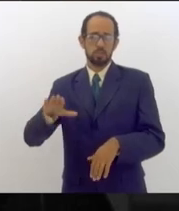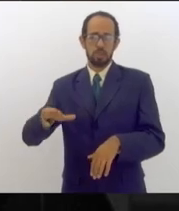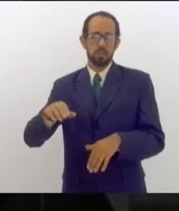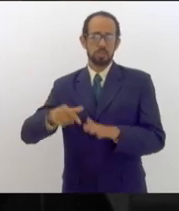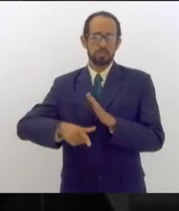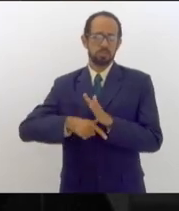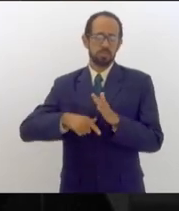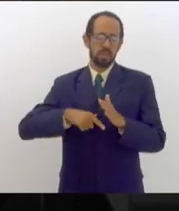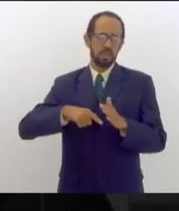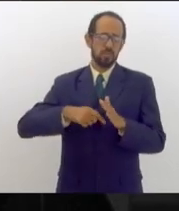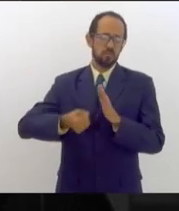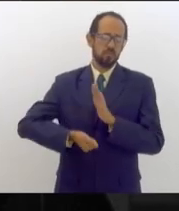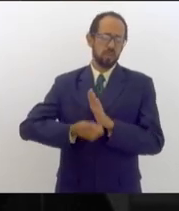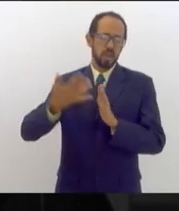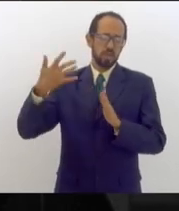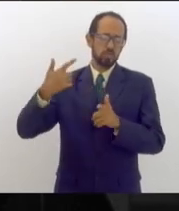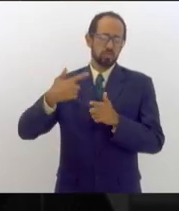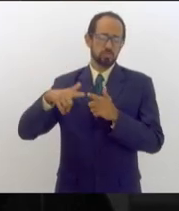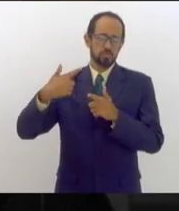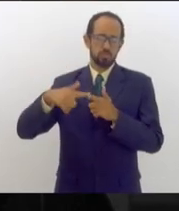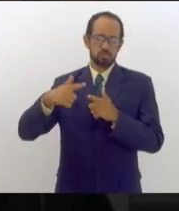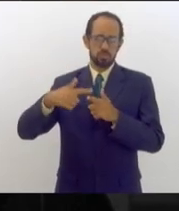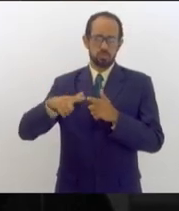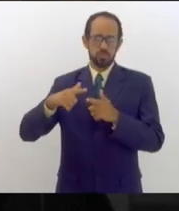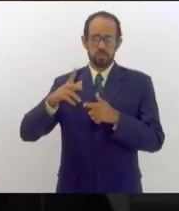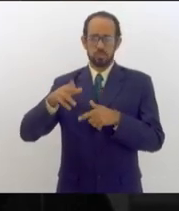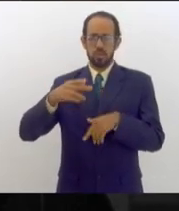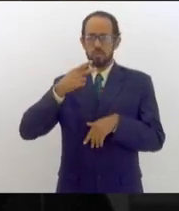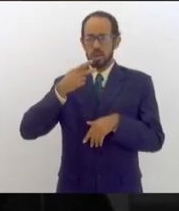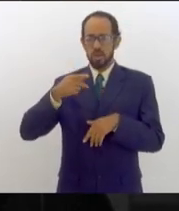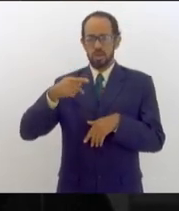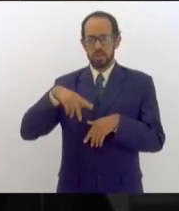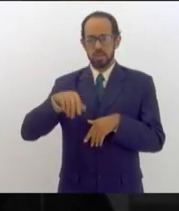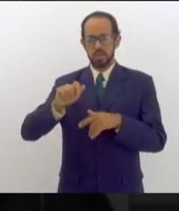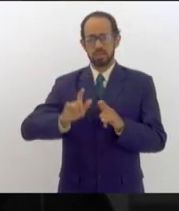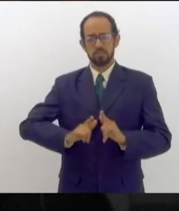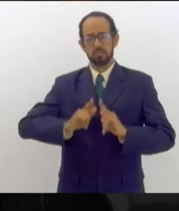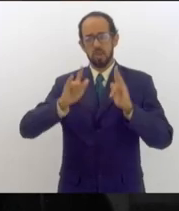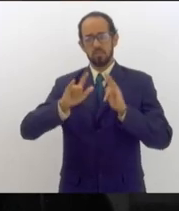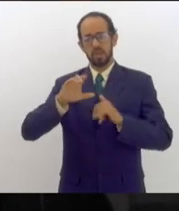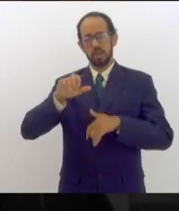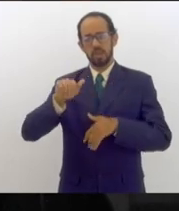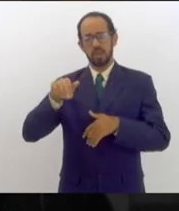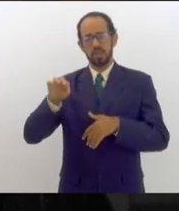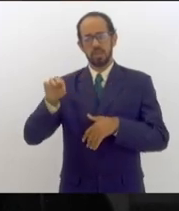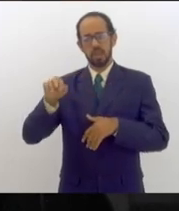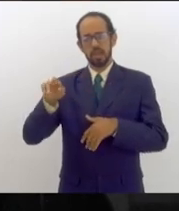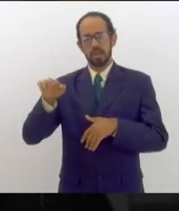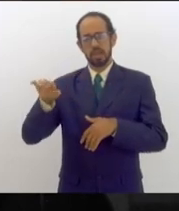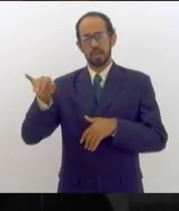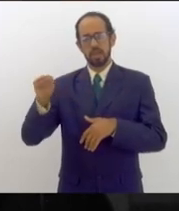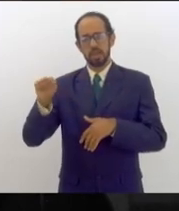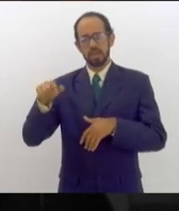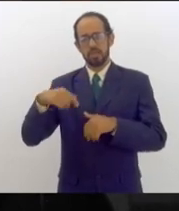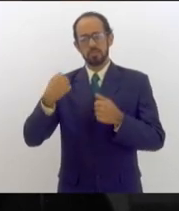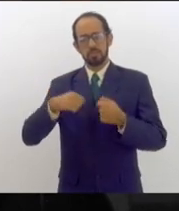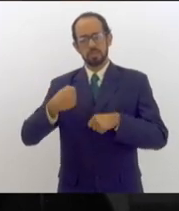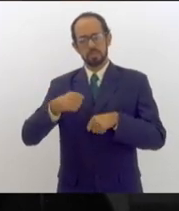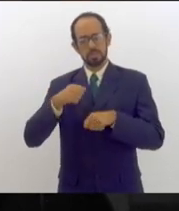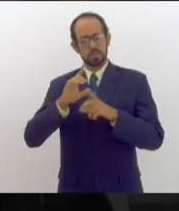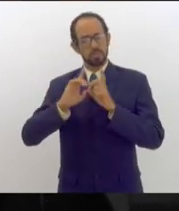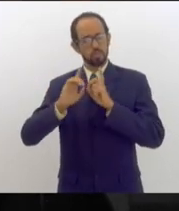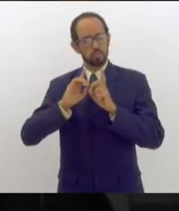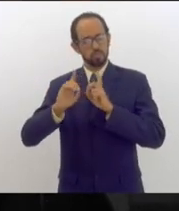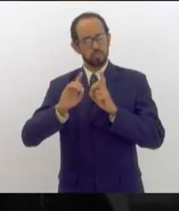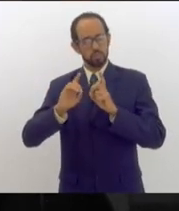uma série de outras questões como esse exemplo que eu dei do imóvel da Cantareira que tem que ser colocados à mesa para que haja